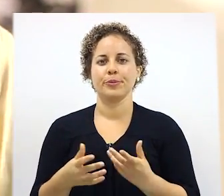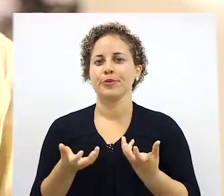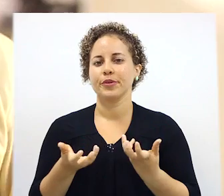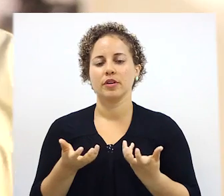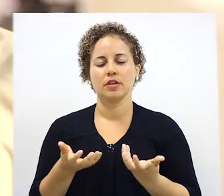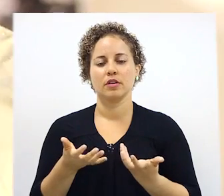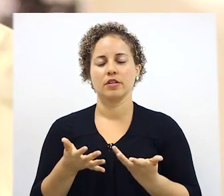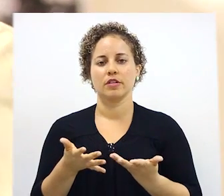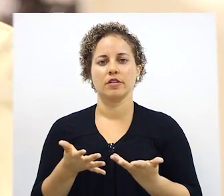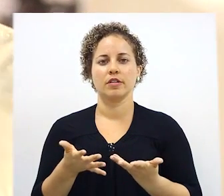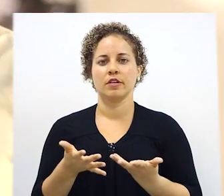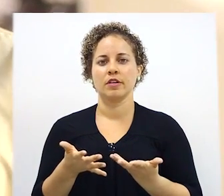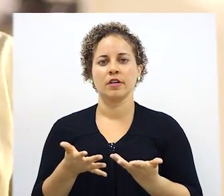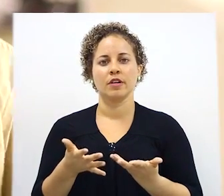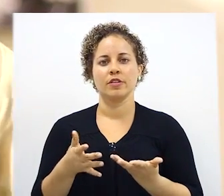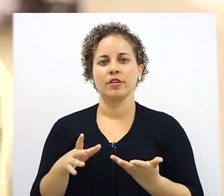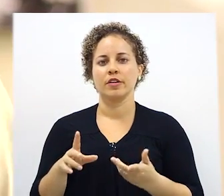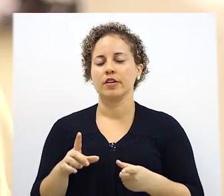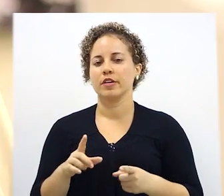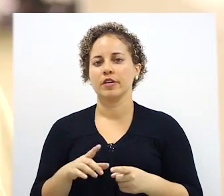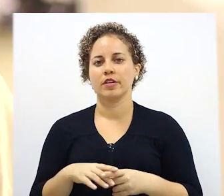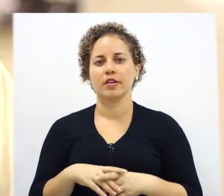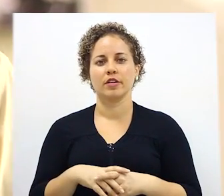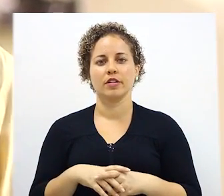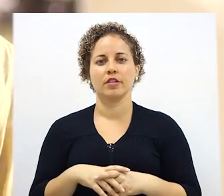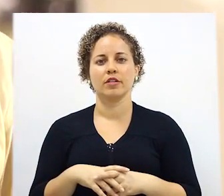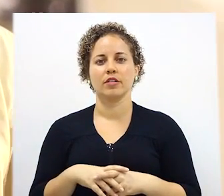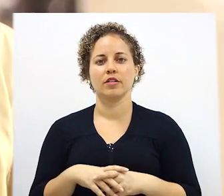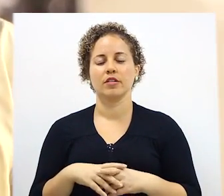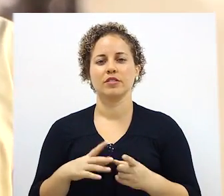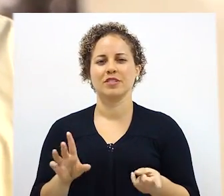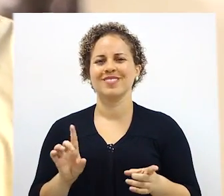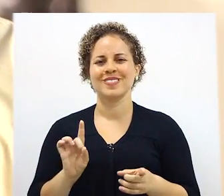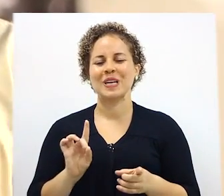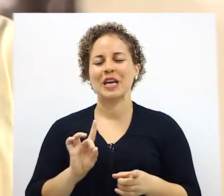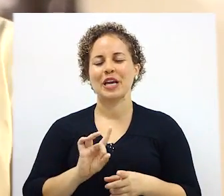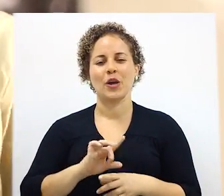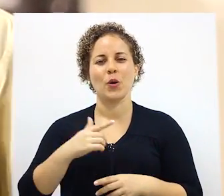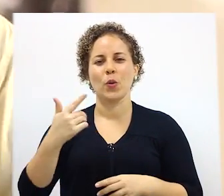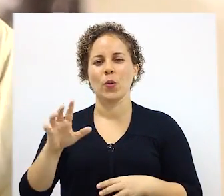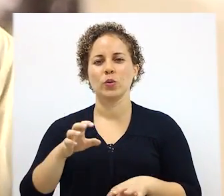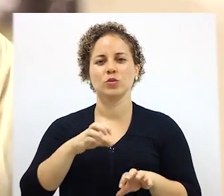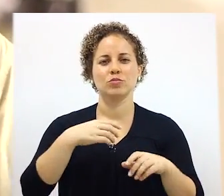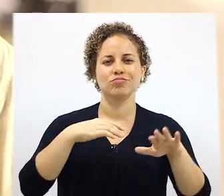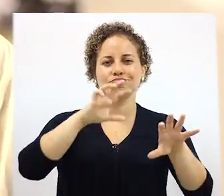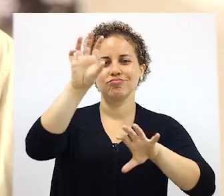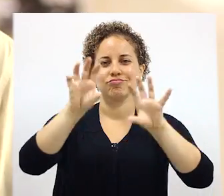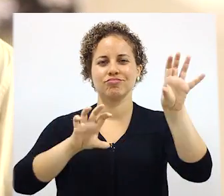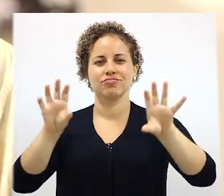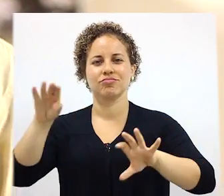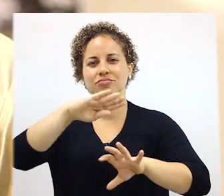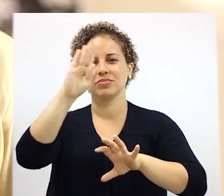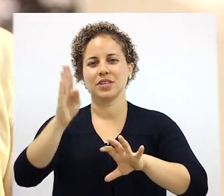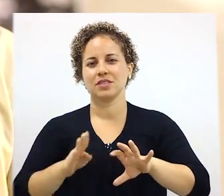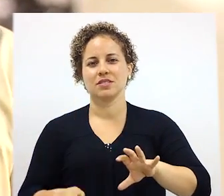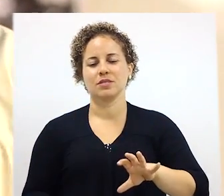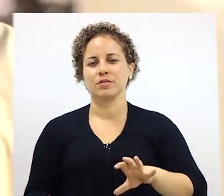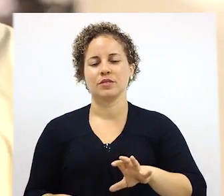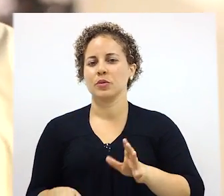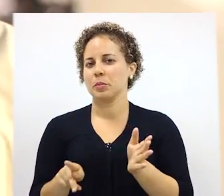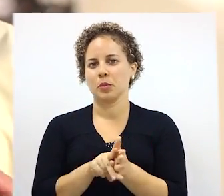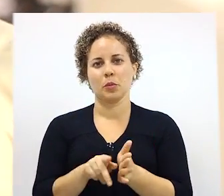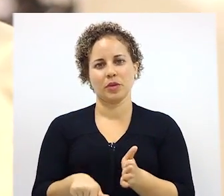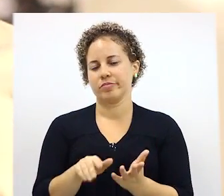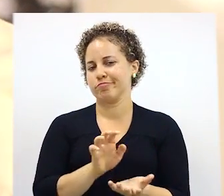alguém, vinha aí, São Paulo, vinha mais do sudeste do país mesmo, para poder atender, e era um ou outro que fazia isso,